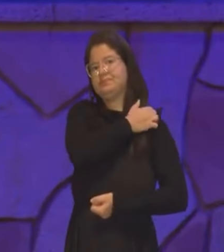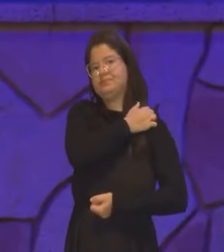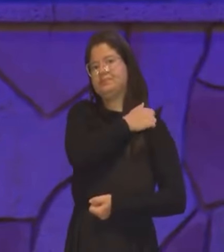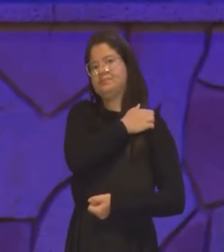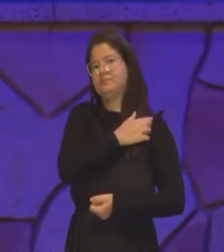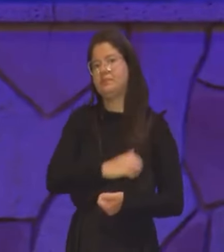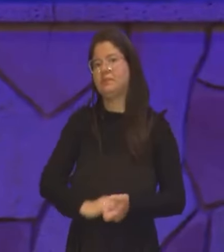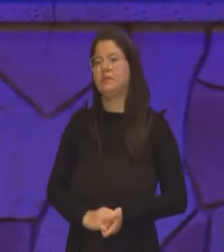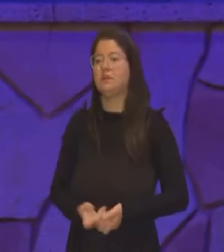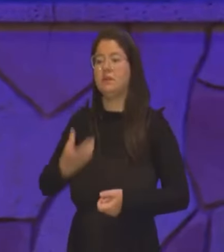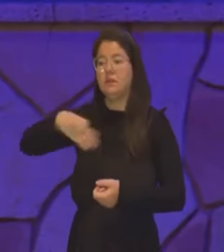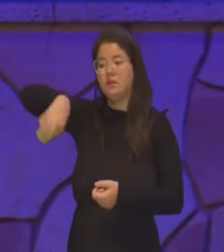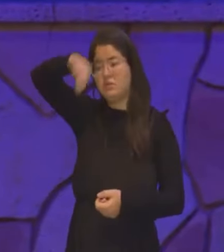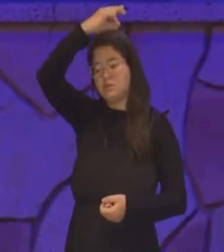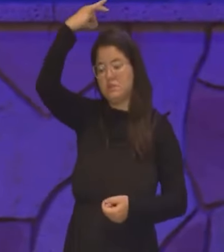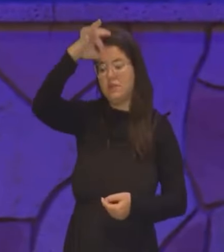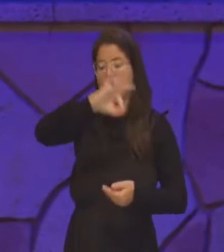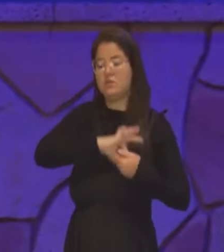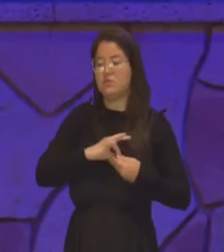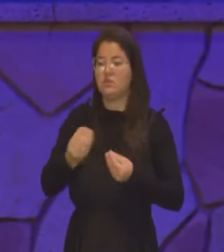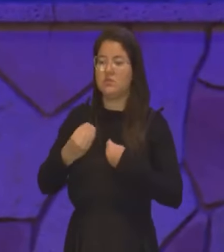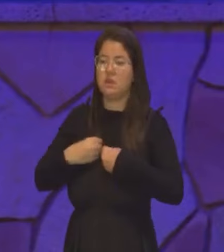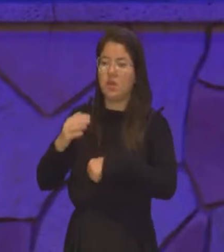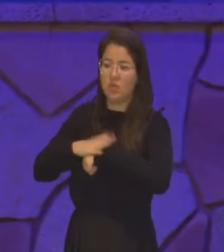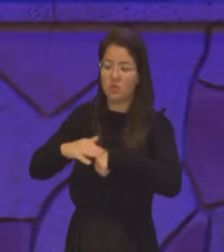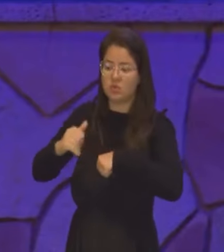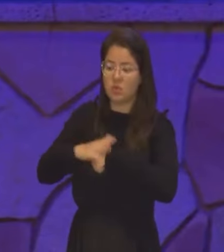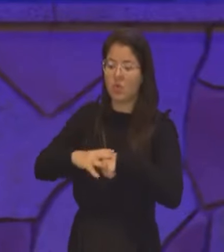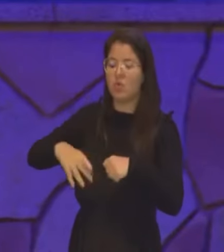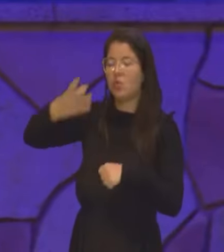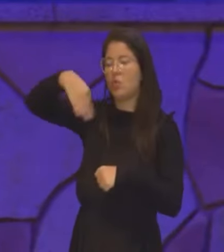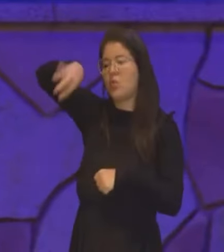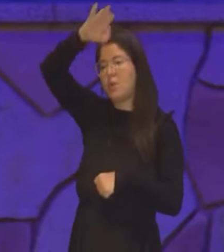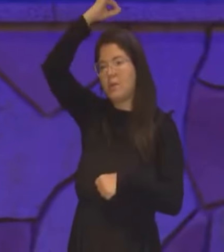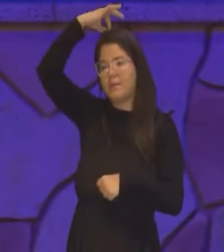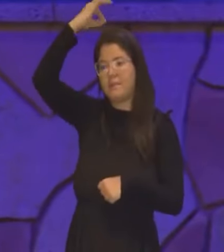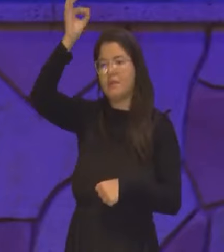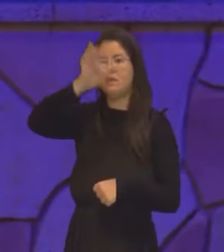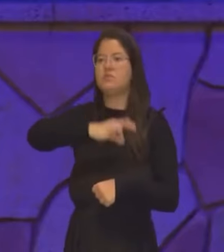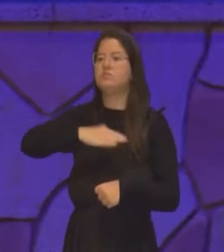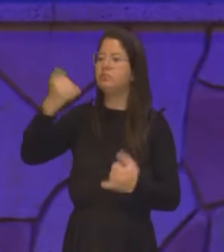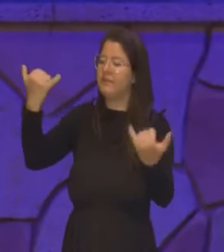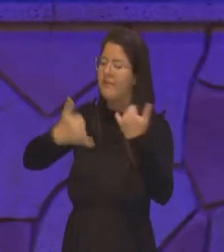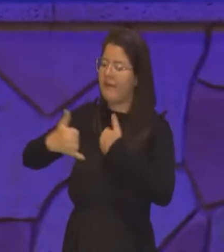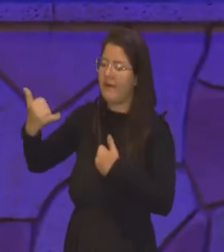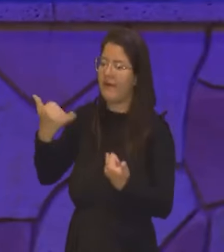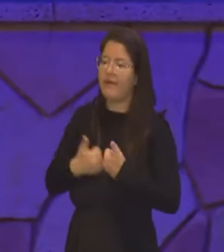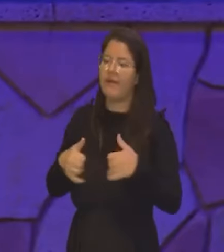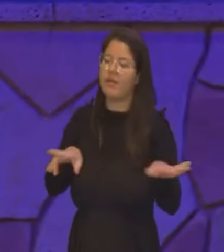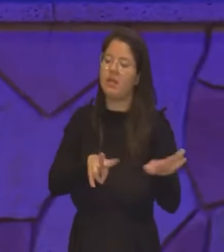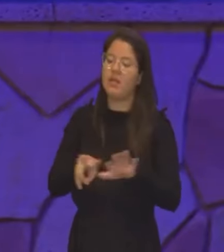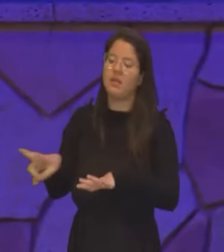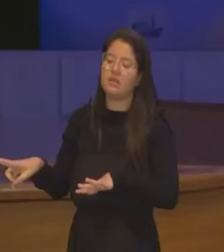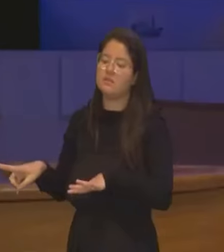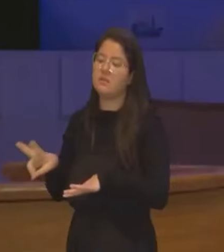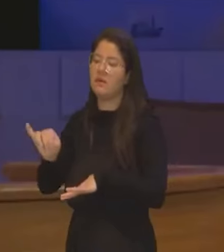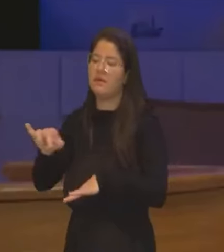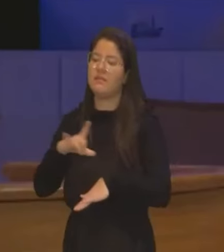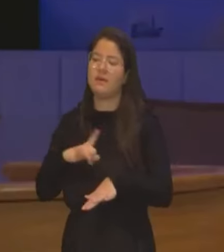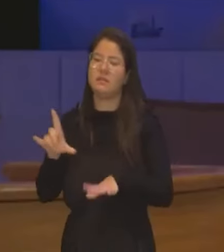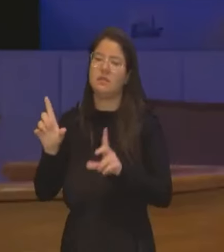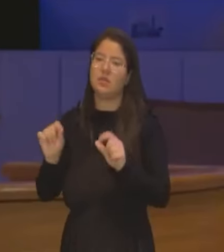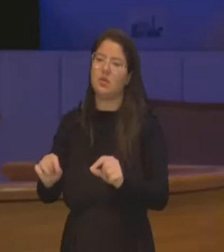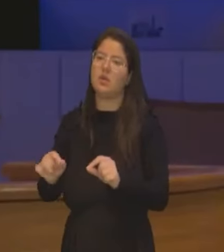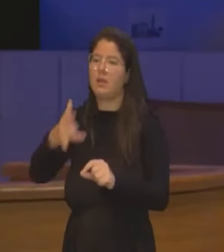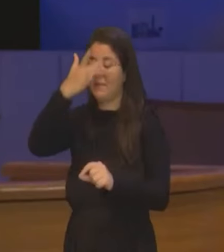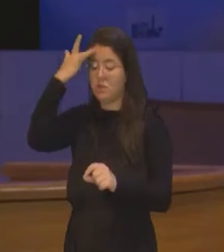Esse Espírito que nos consola, é esse Espírito que fala conosco. Essa semana nós teremos a profissão de fé,